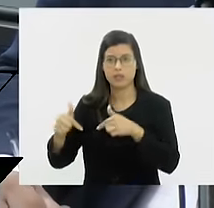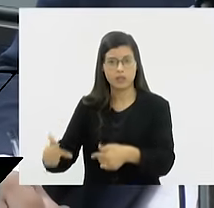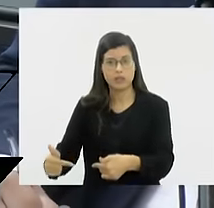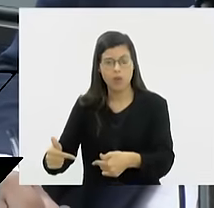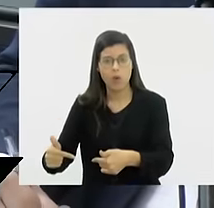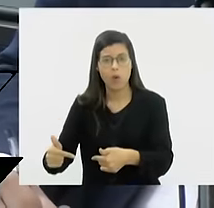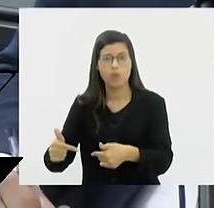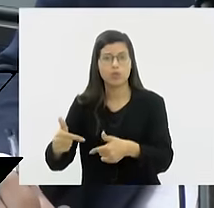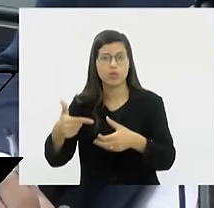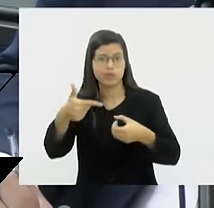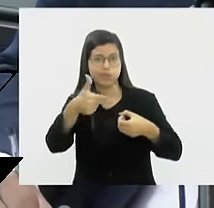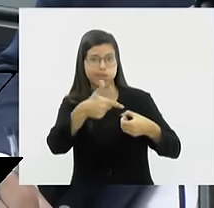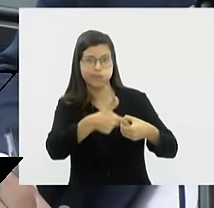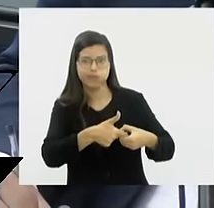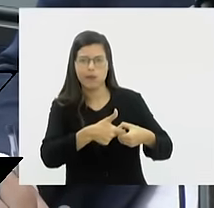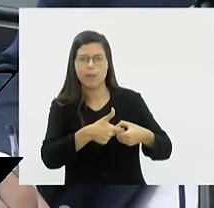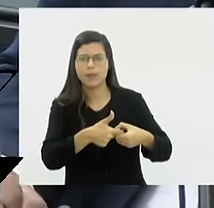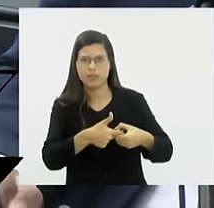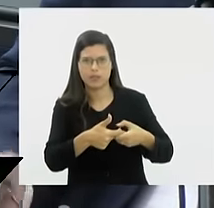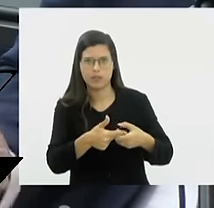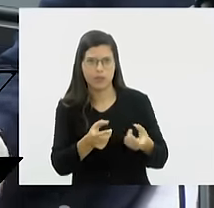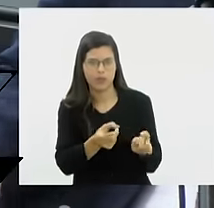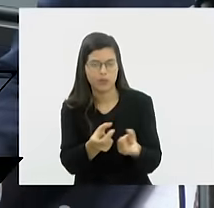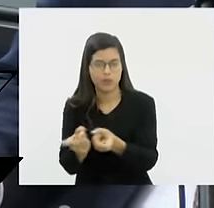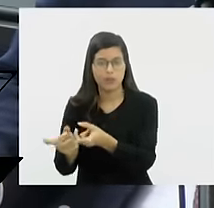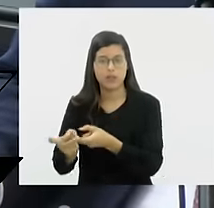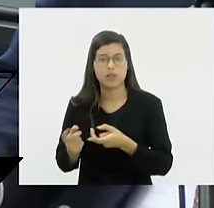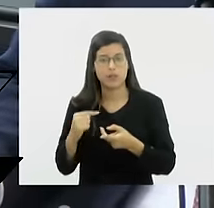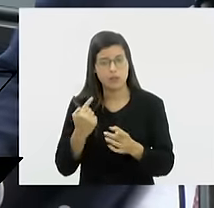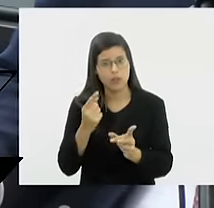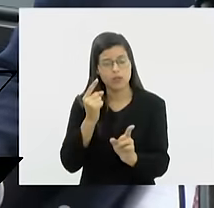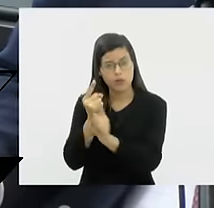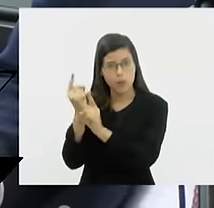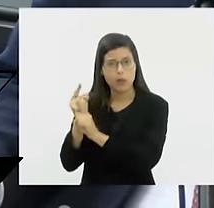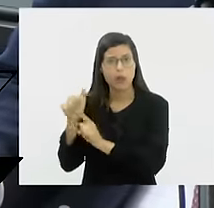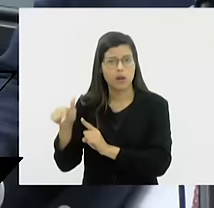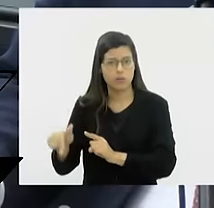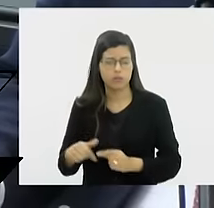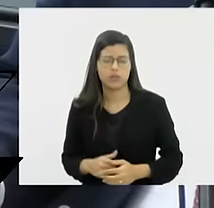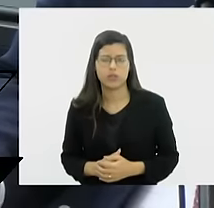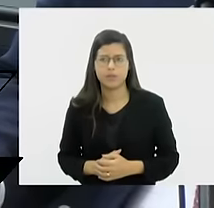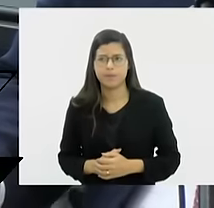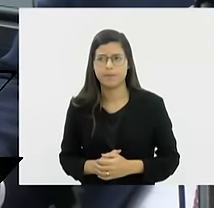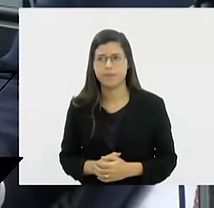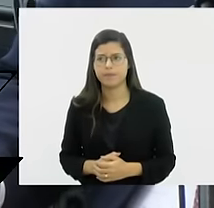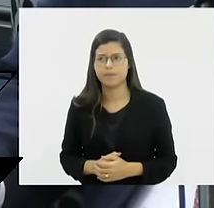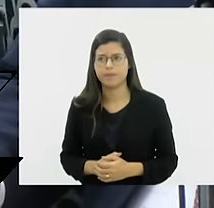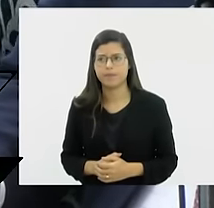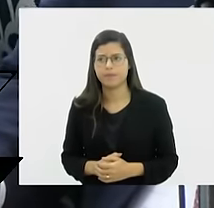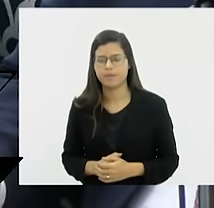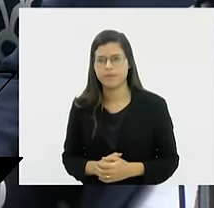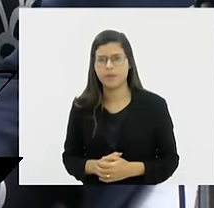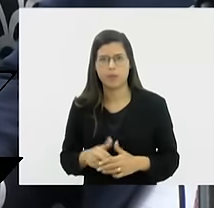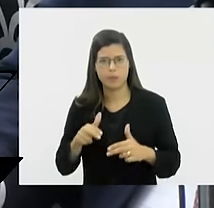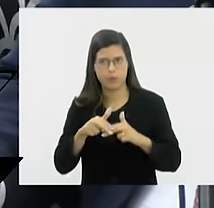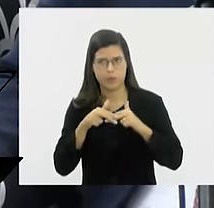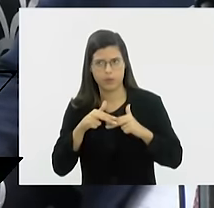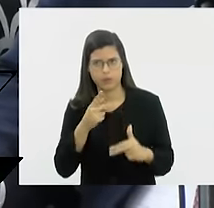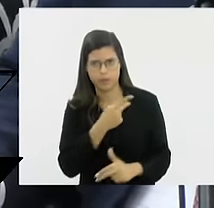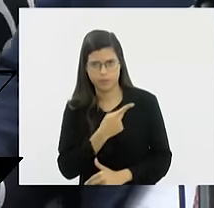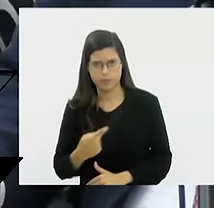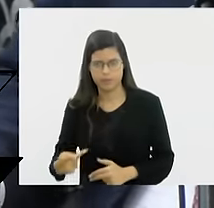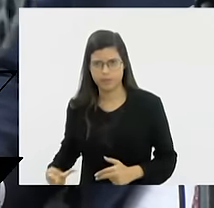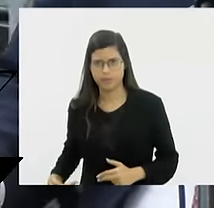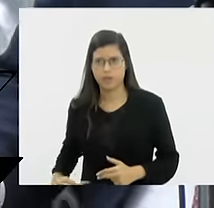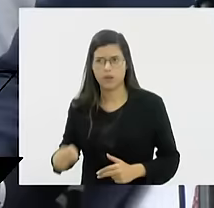abastecimento. Foi o que a gente encontrou de líquidos inflamáveis. Diante de tudo isso, presidente, que nós